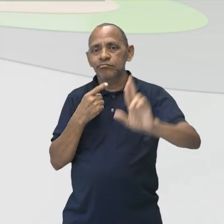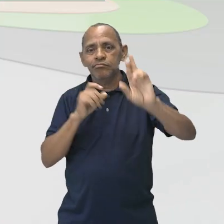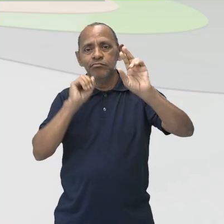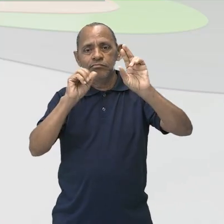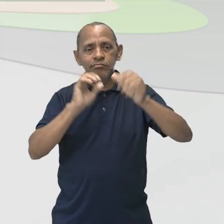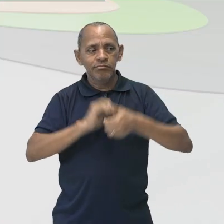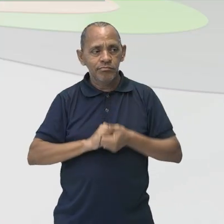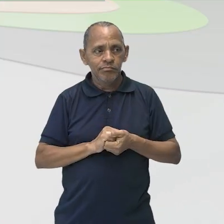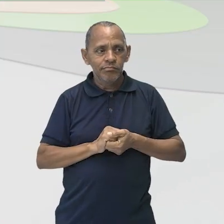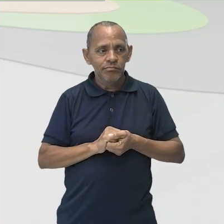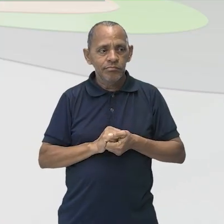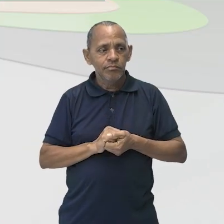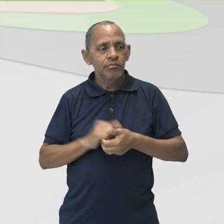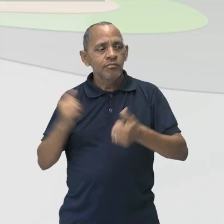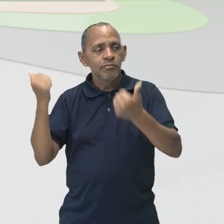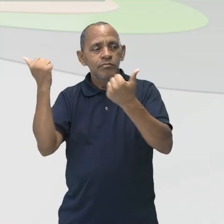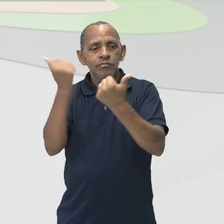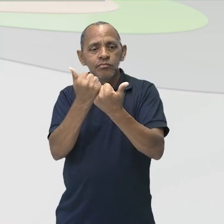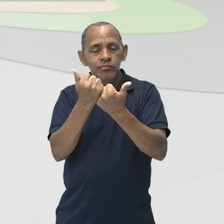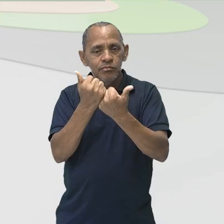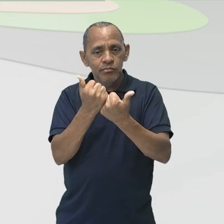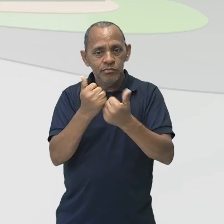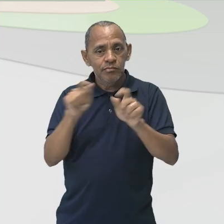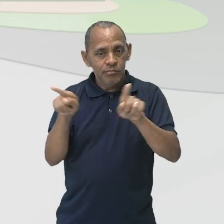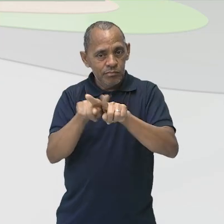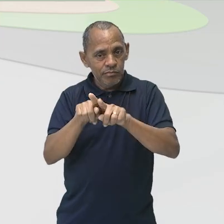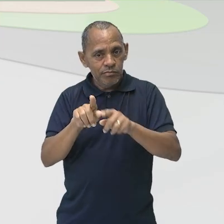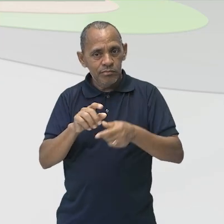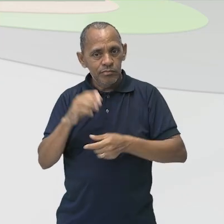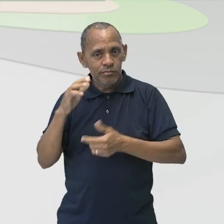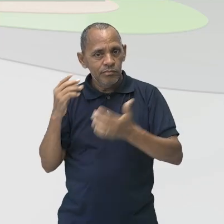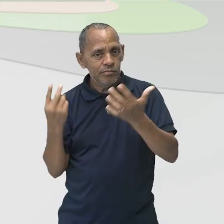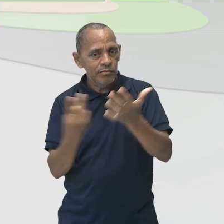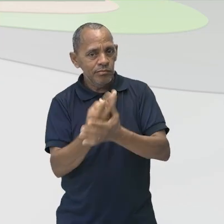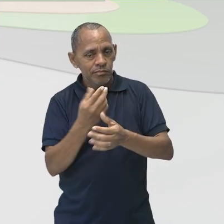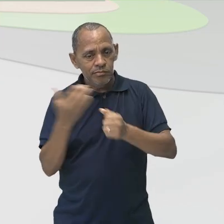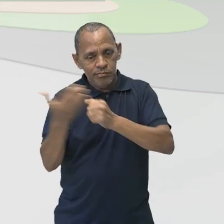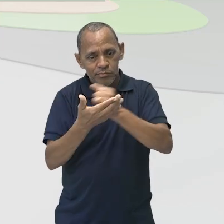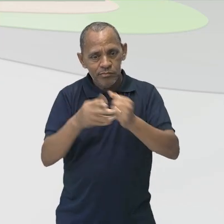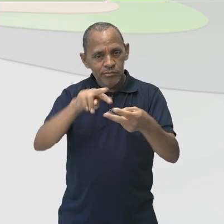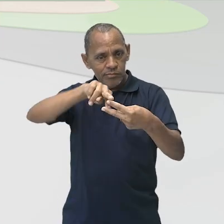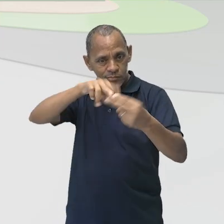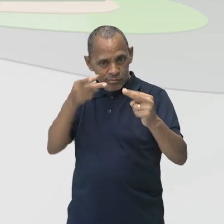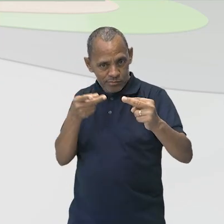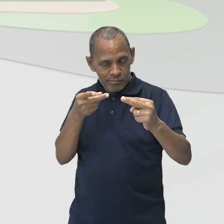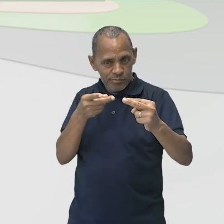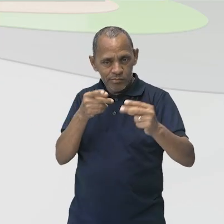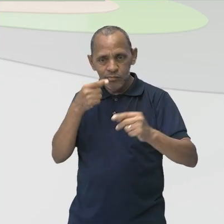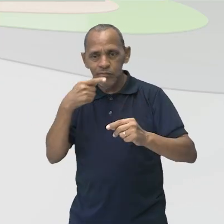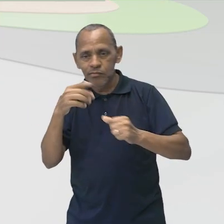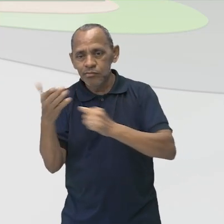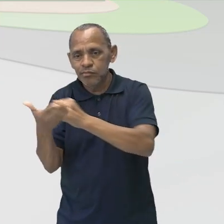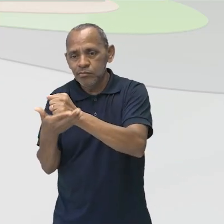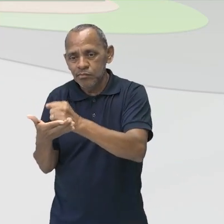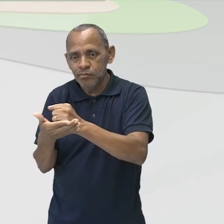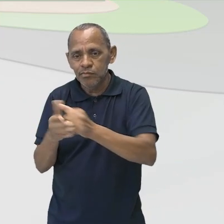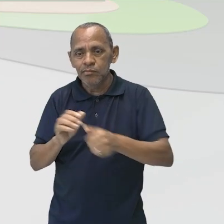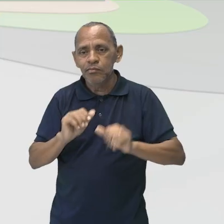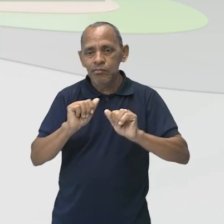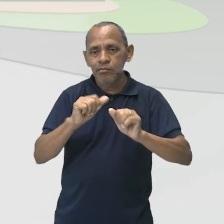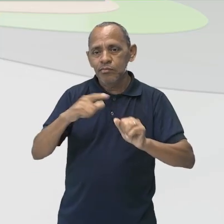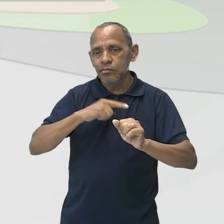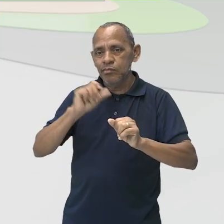a substituição, quando ocorreu a substituição de uma base do DNA por uma outra base. Isso pode levar